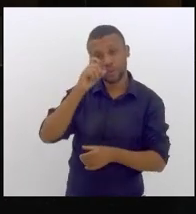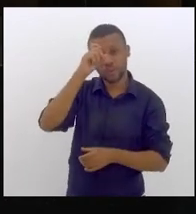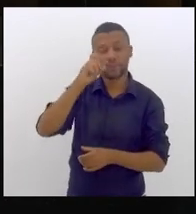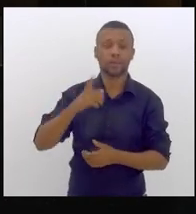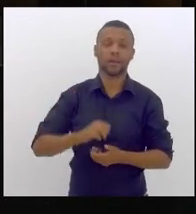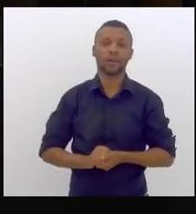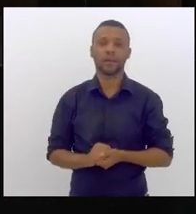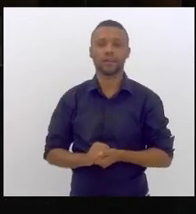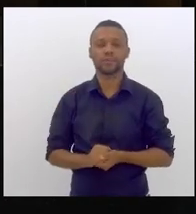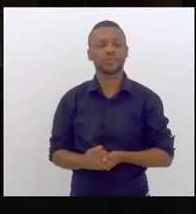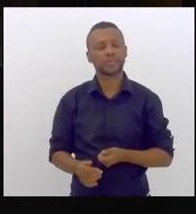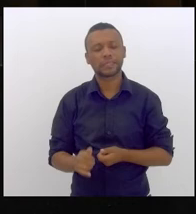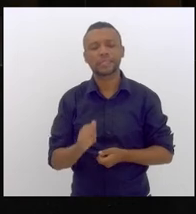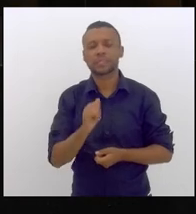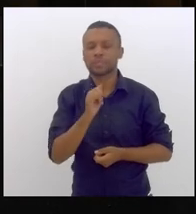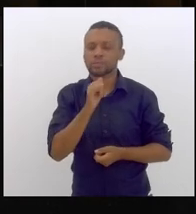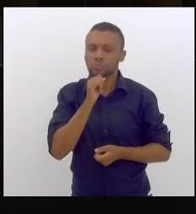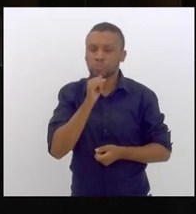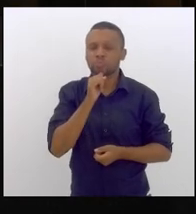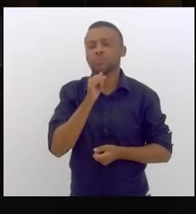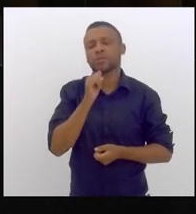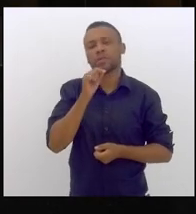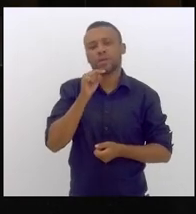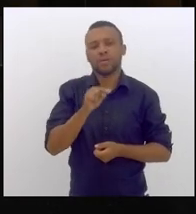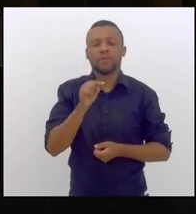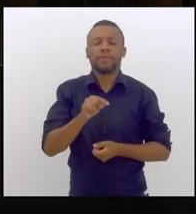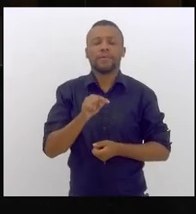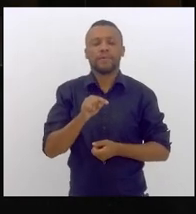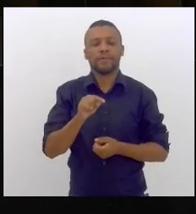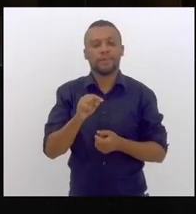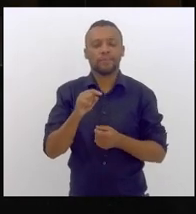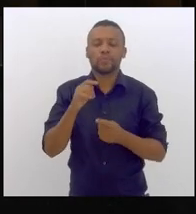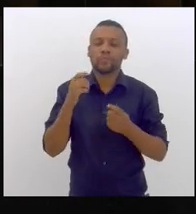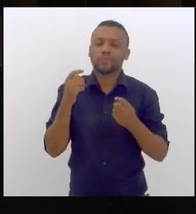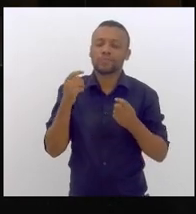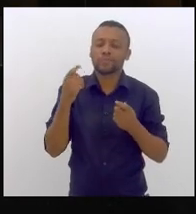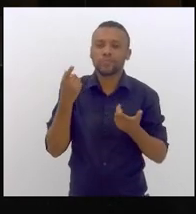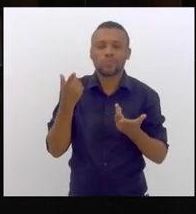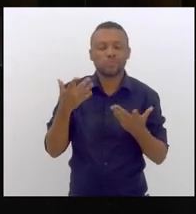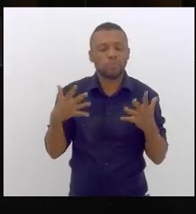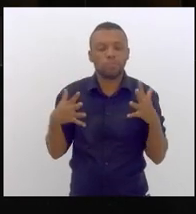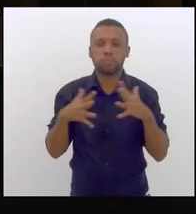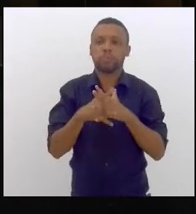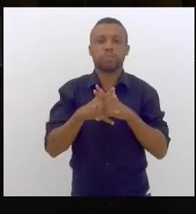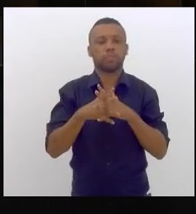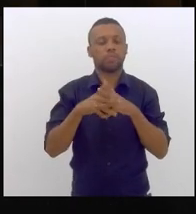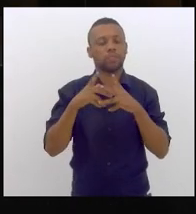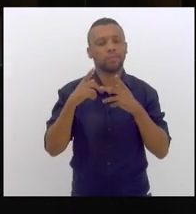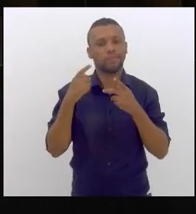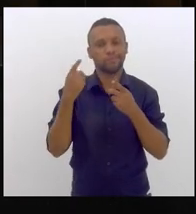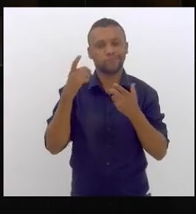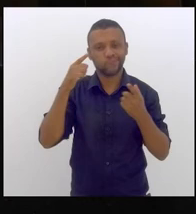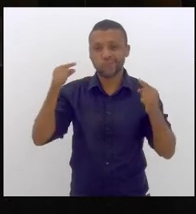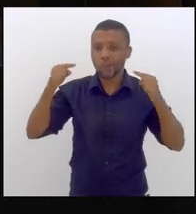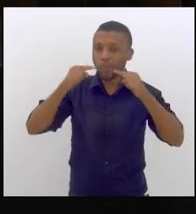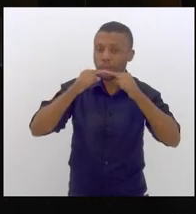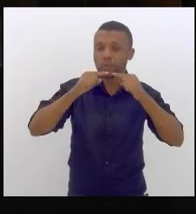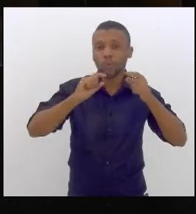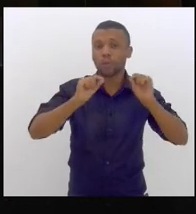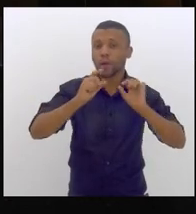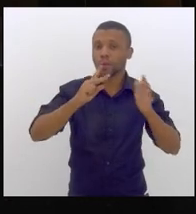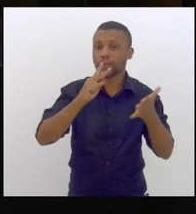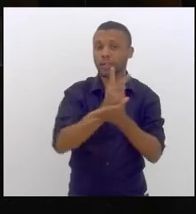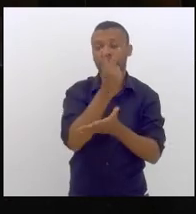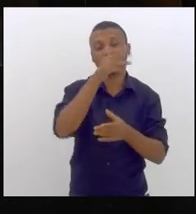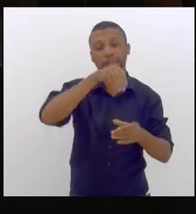hospitais, infelizmente isso é muito, muito a realidade dos hospitais no